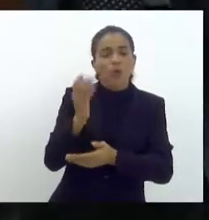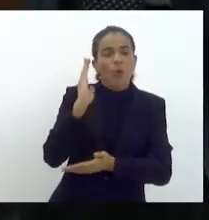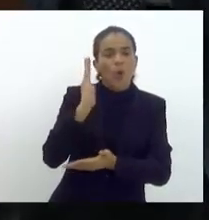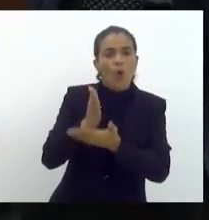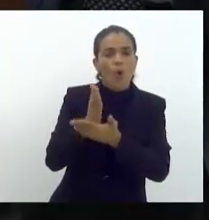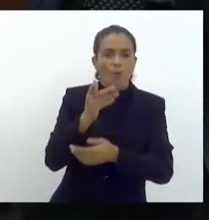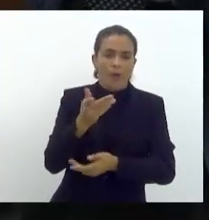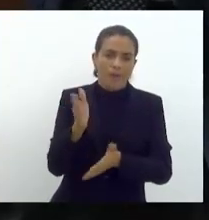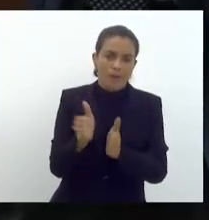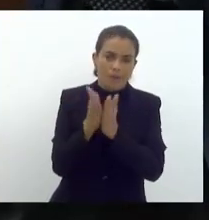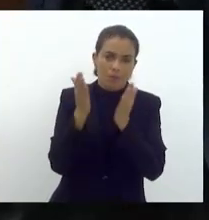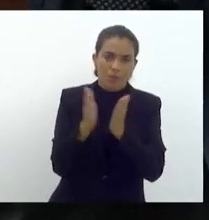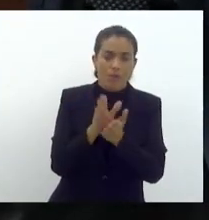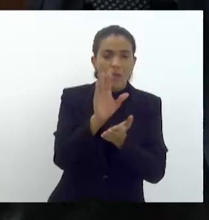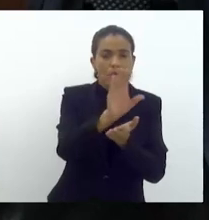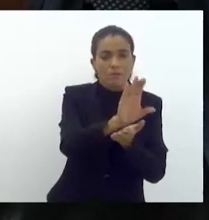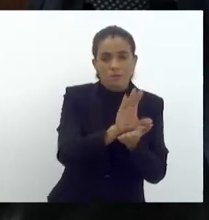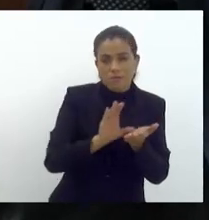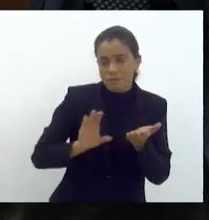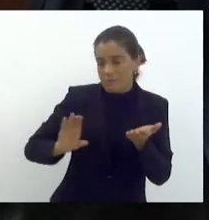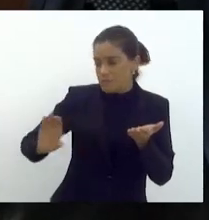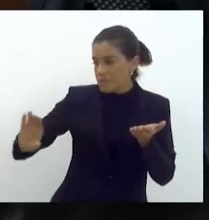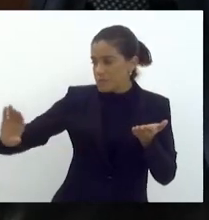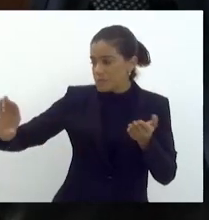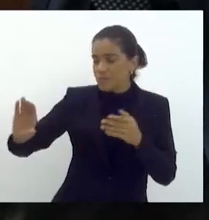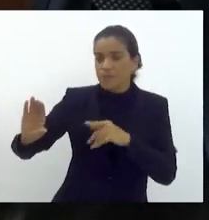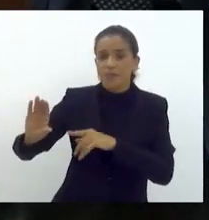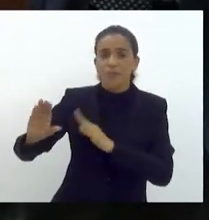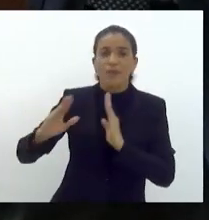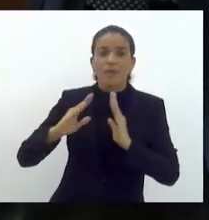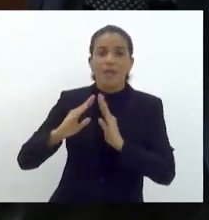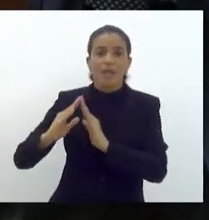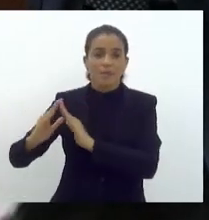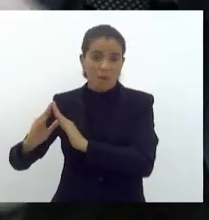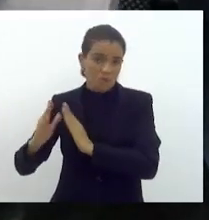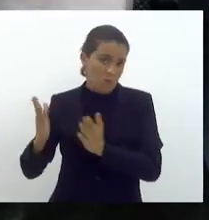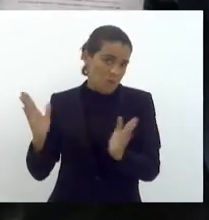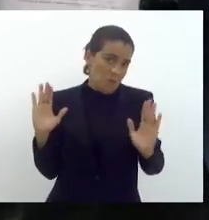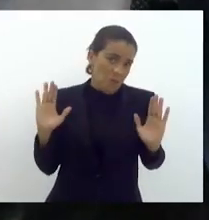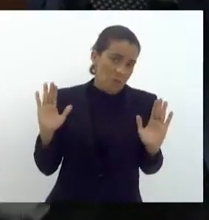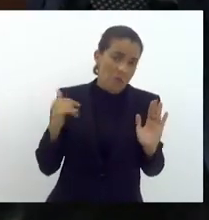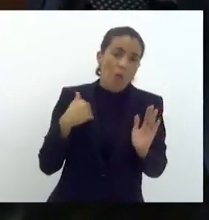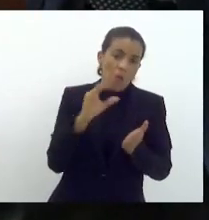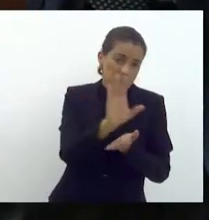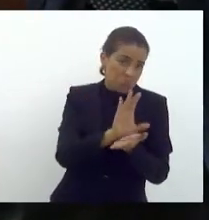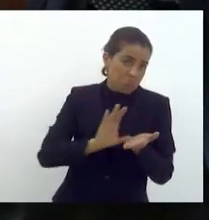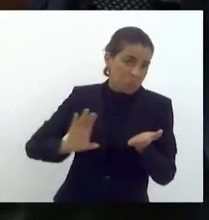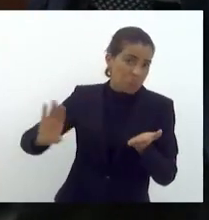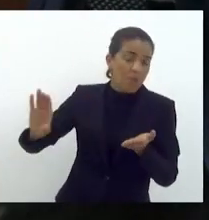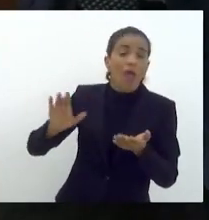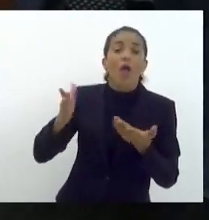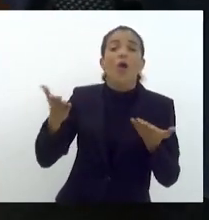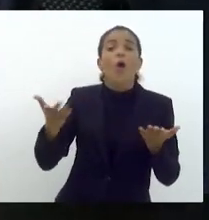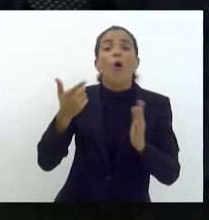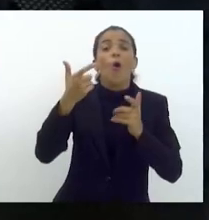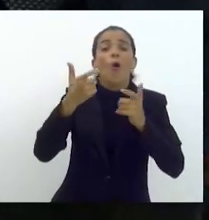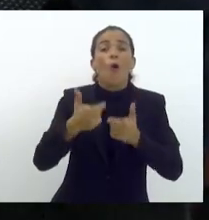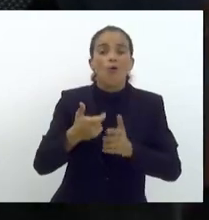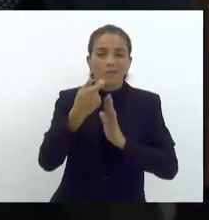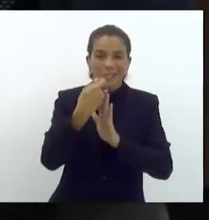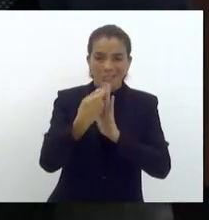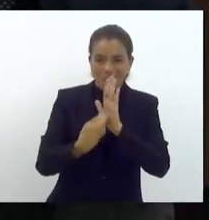e aloko no fundo de habitação interior eu destinei onde é que tá escrito